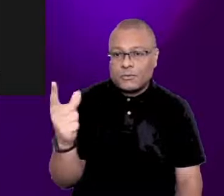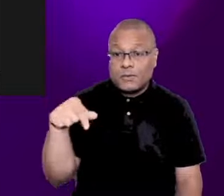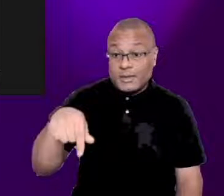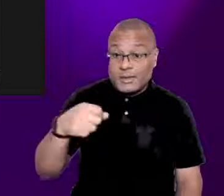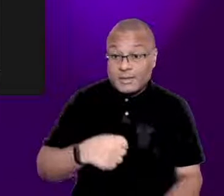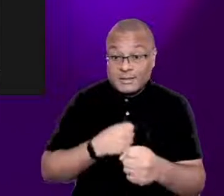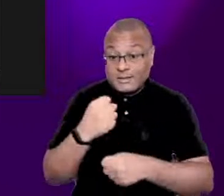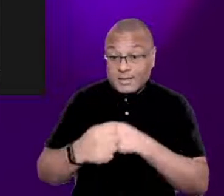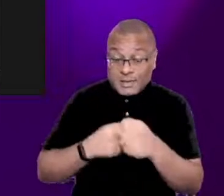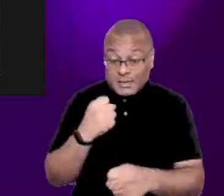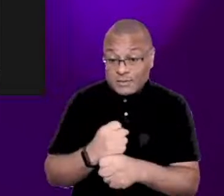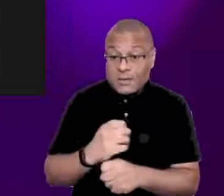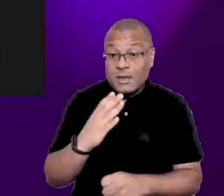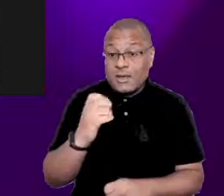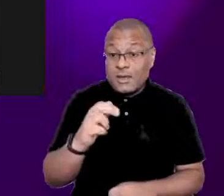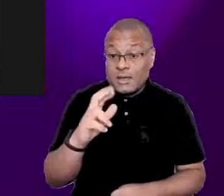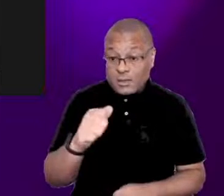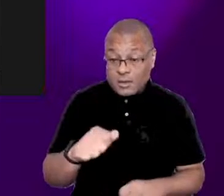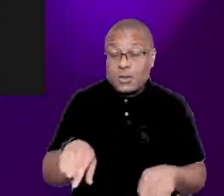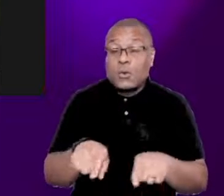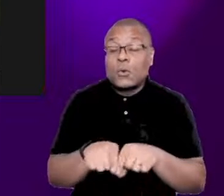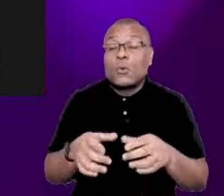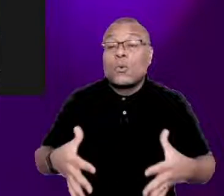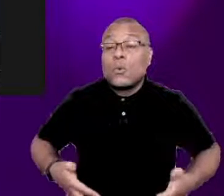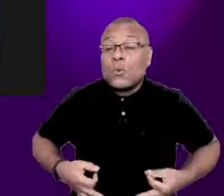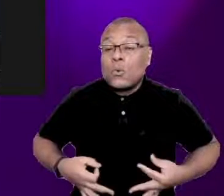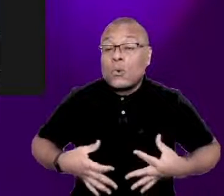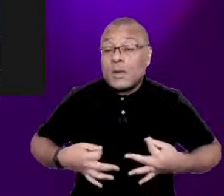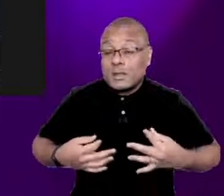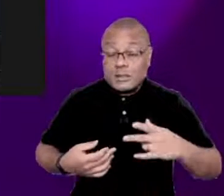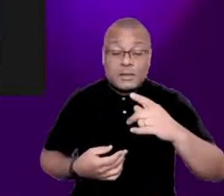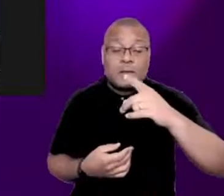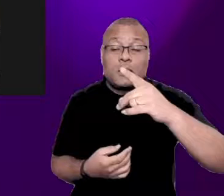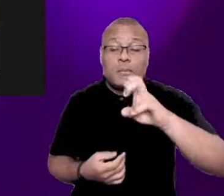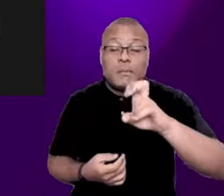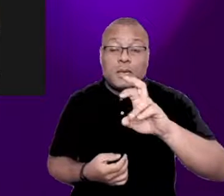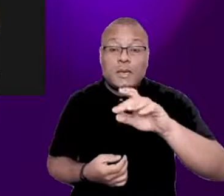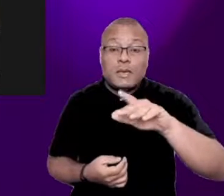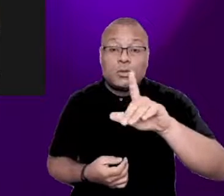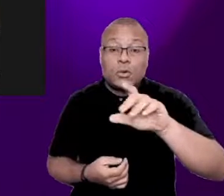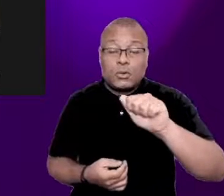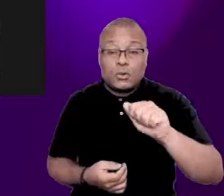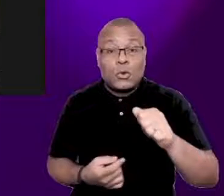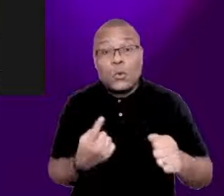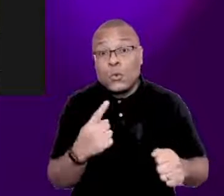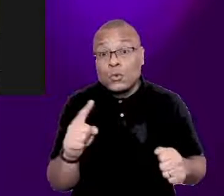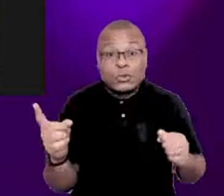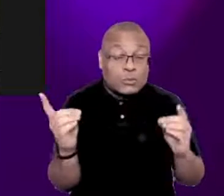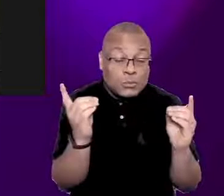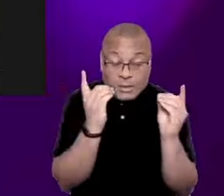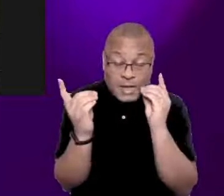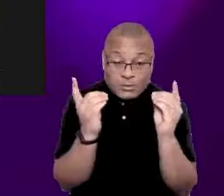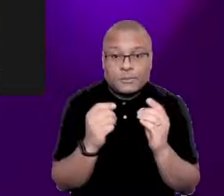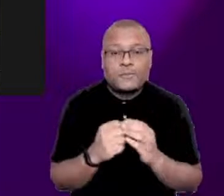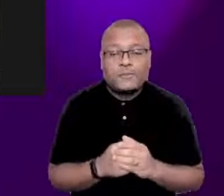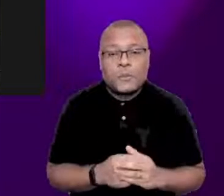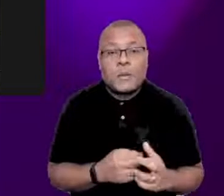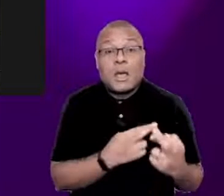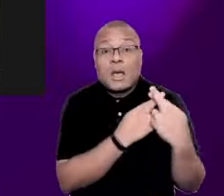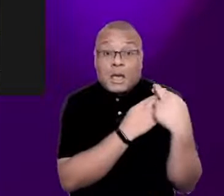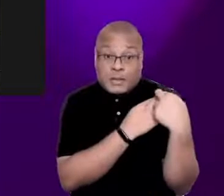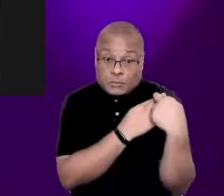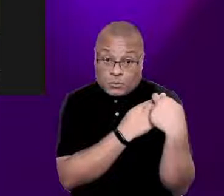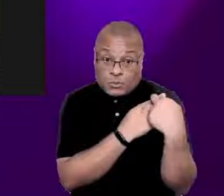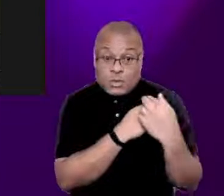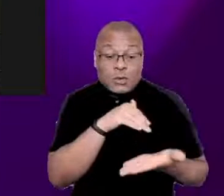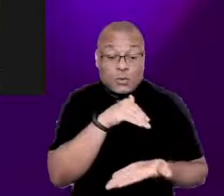de câncer de peritônio ganhando. E um último dado para vocês só, o papel do escritório de